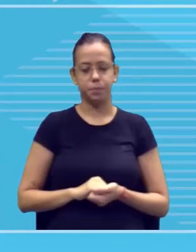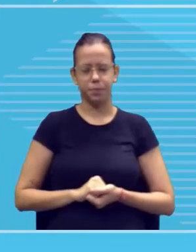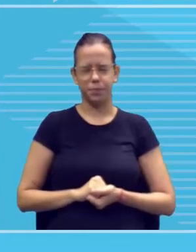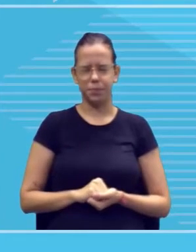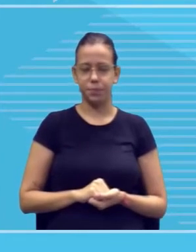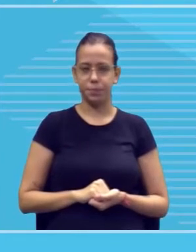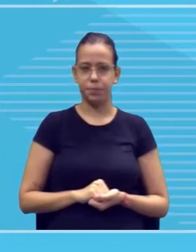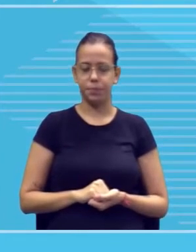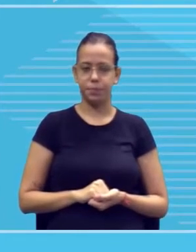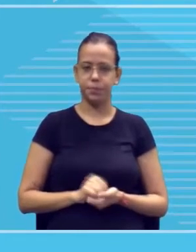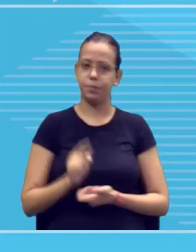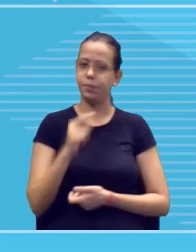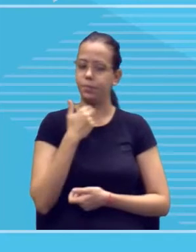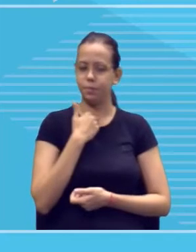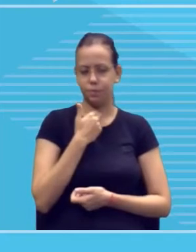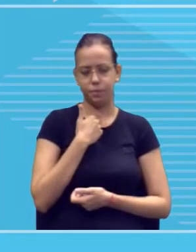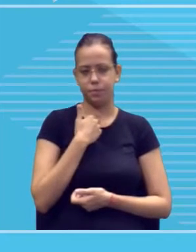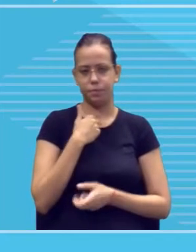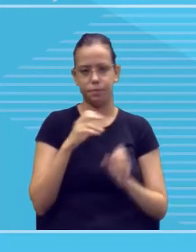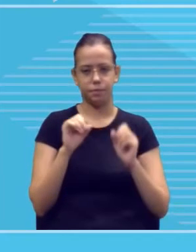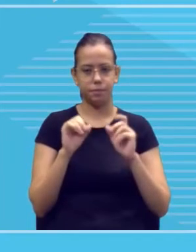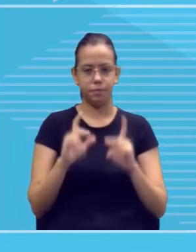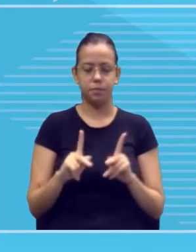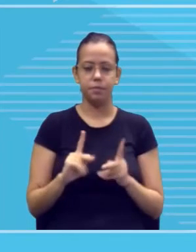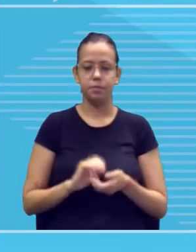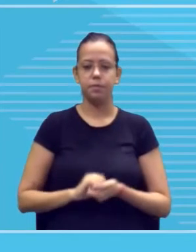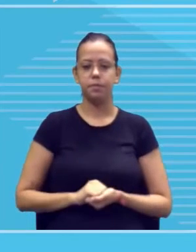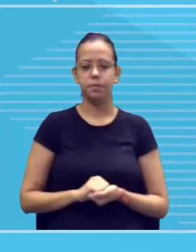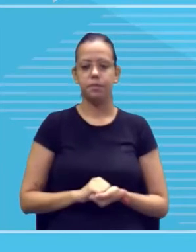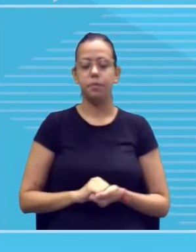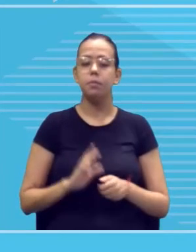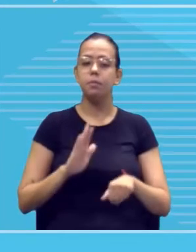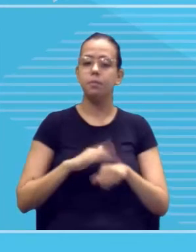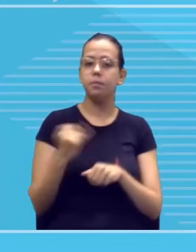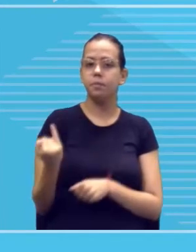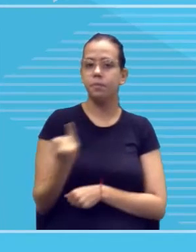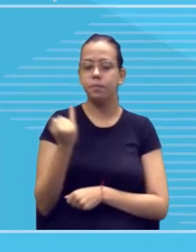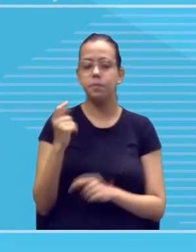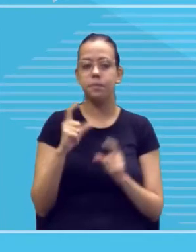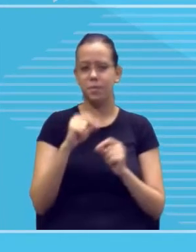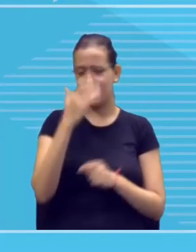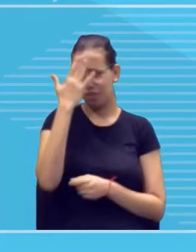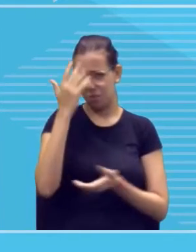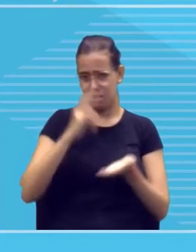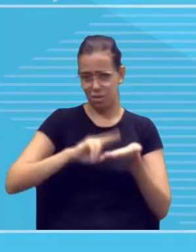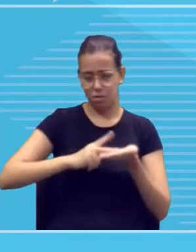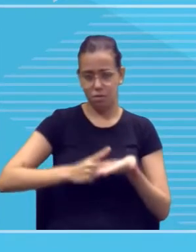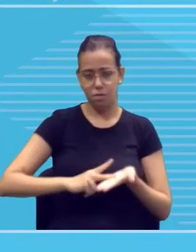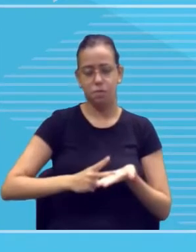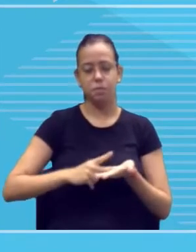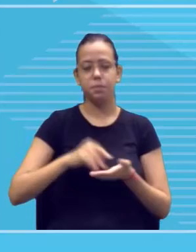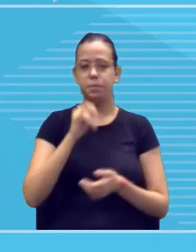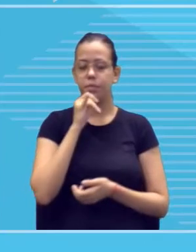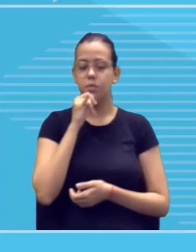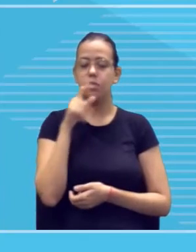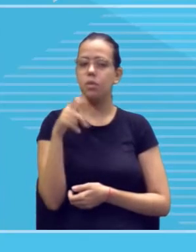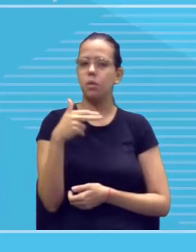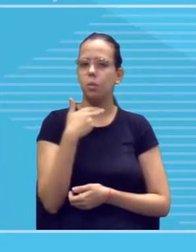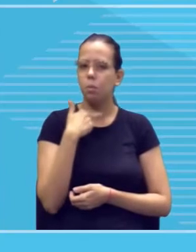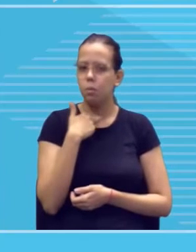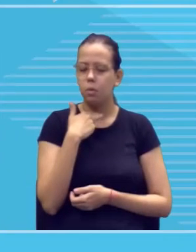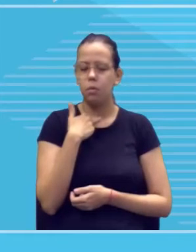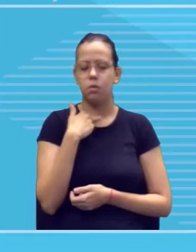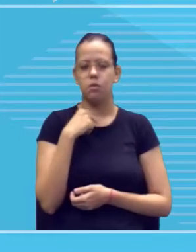você não deveria tá bom só que que é mais importante aqui é eu saber traduzir você não deveria você não